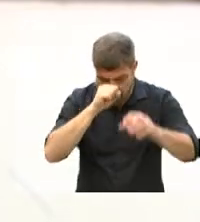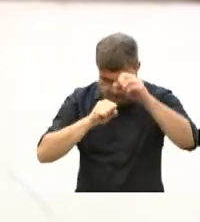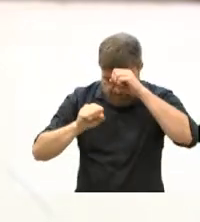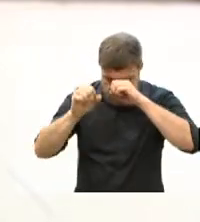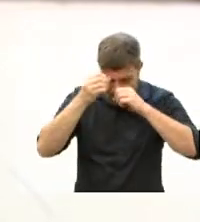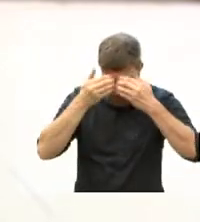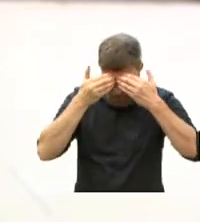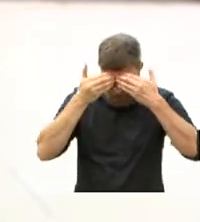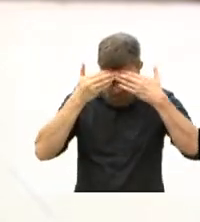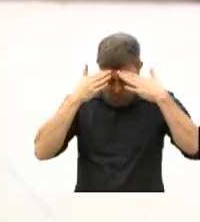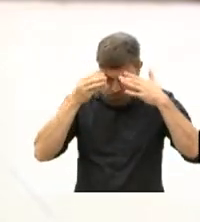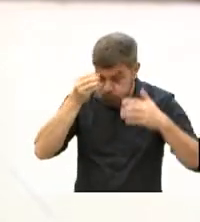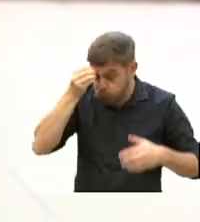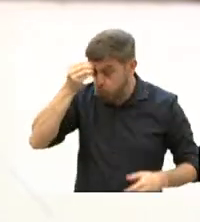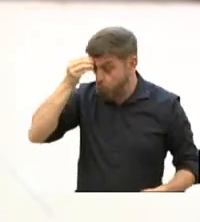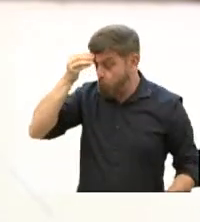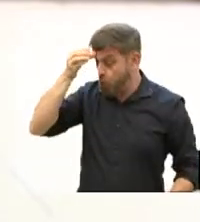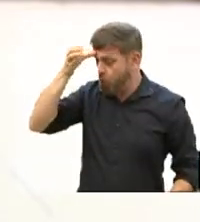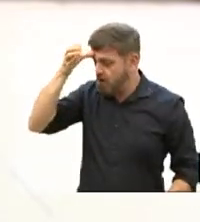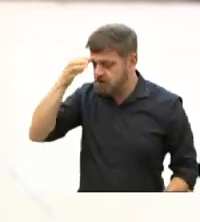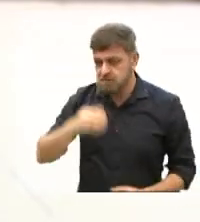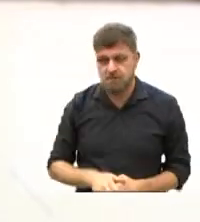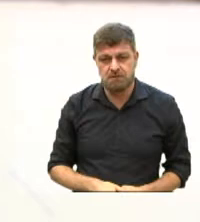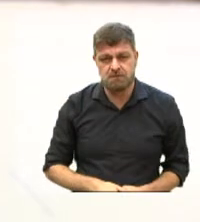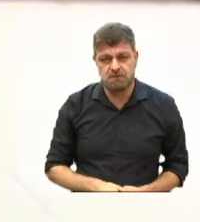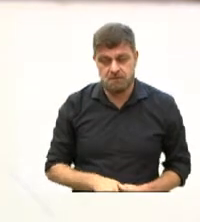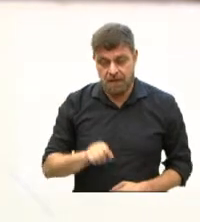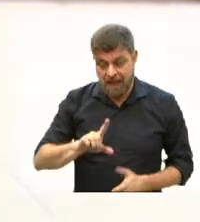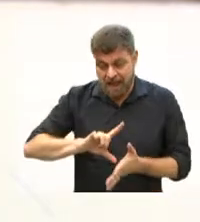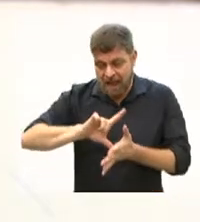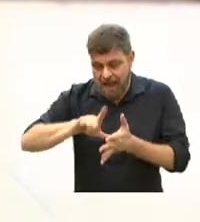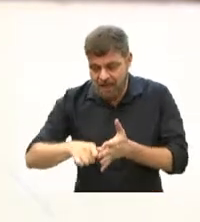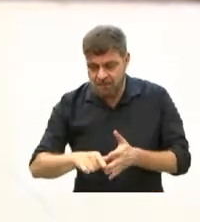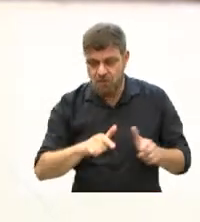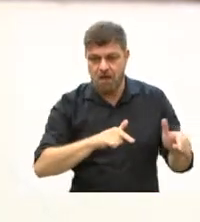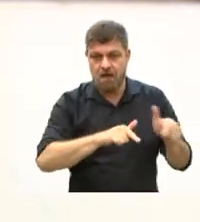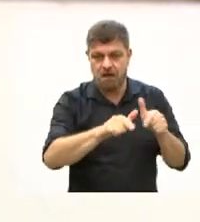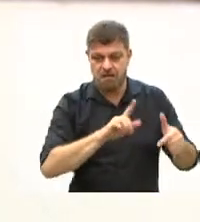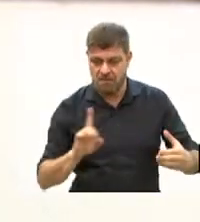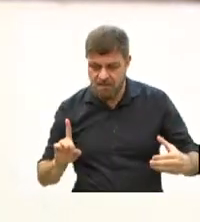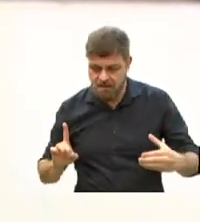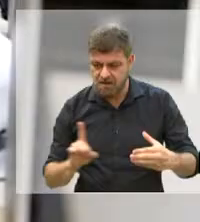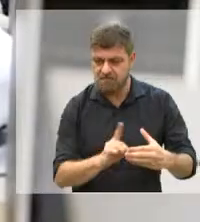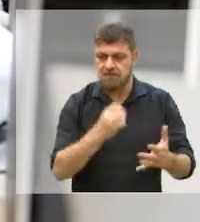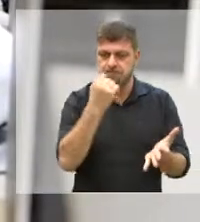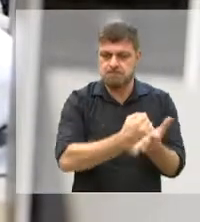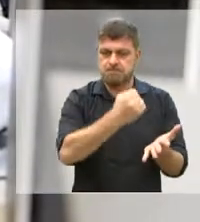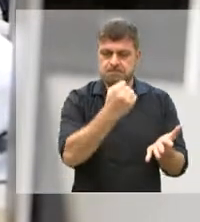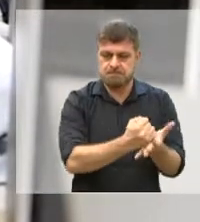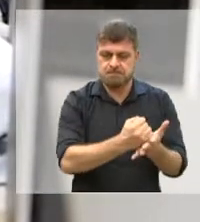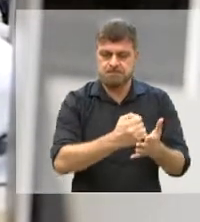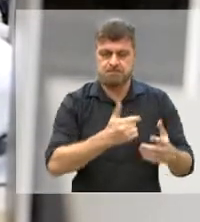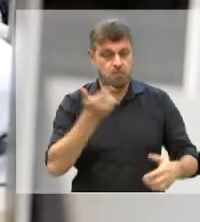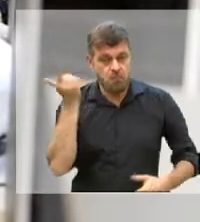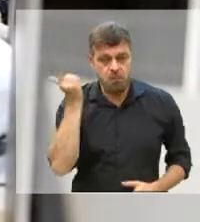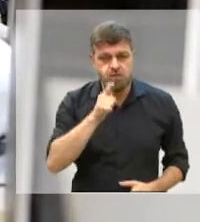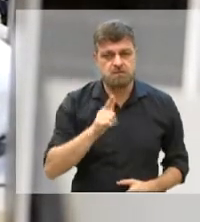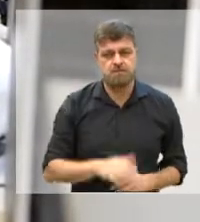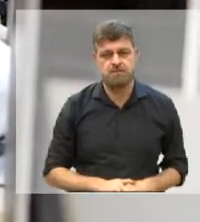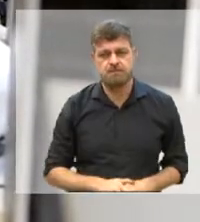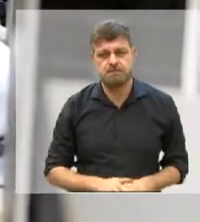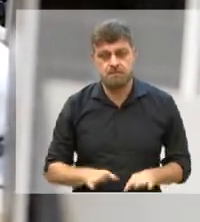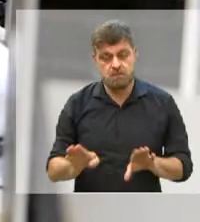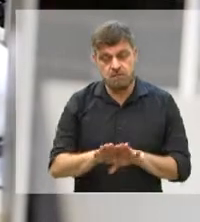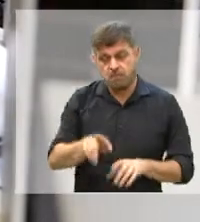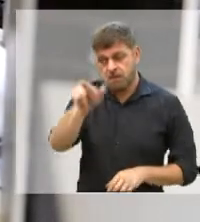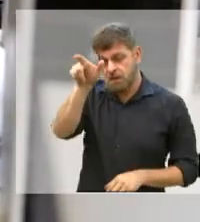cresça positivamente, né, para que possa ser inserido no mercado de trabalho ou ele